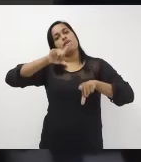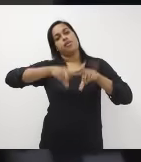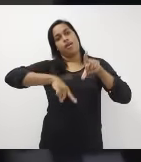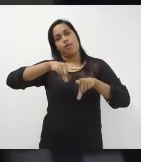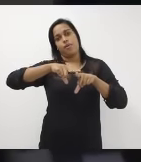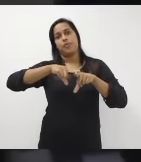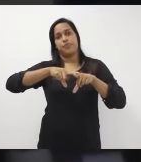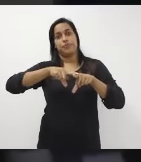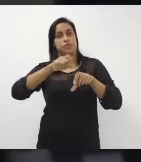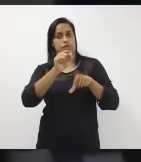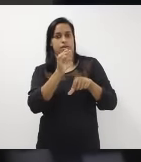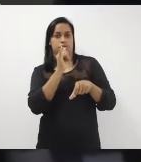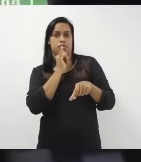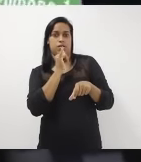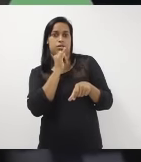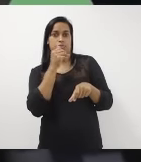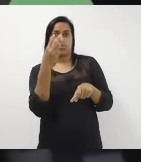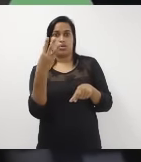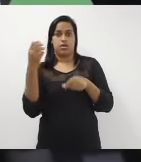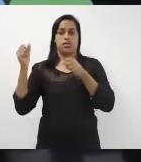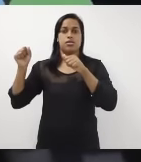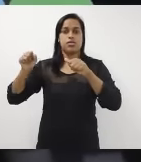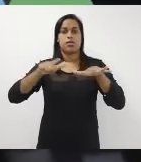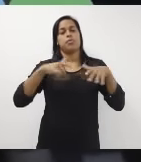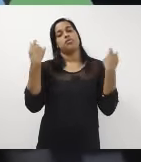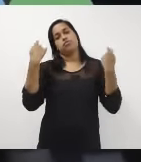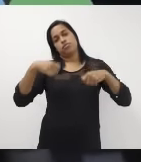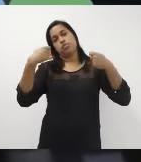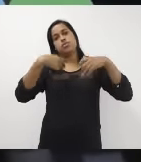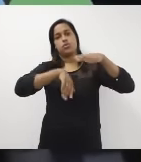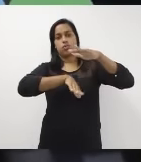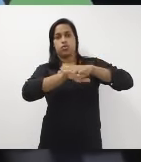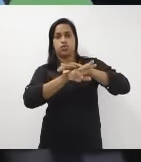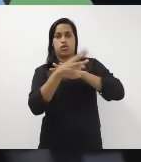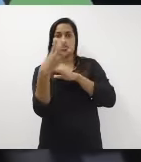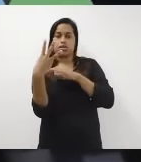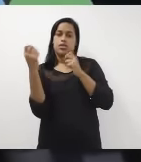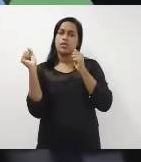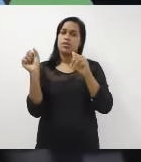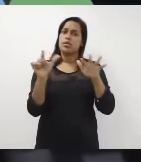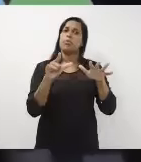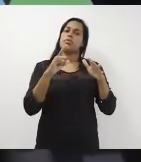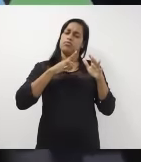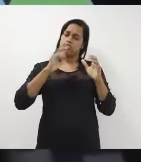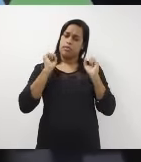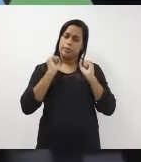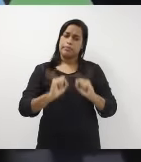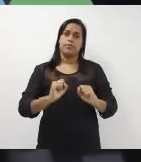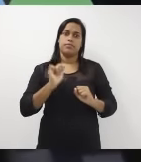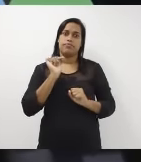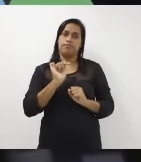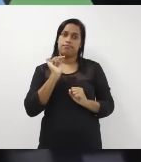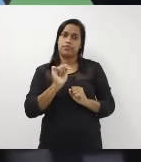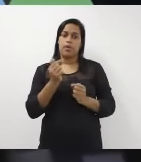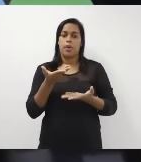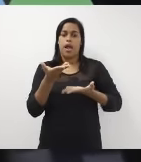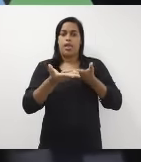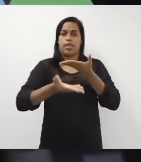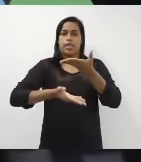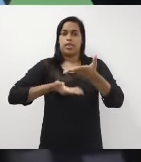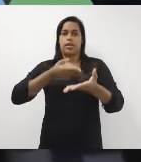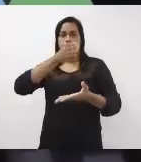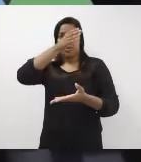Então, se ele leva 3 semanas, você ainda tem que ter um estoque de 3 semanas para poder atender o seu